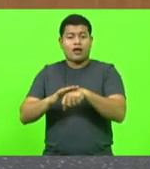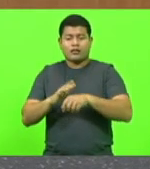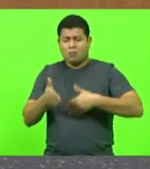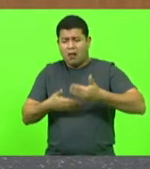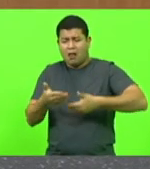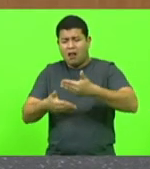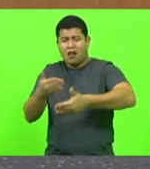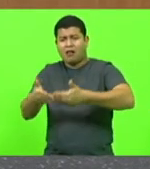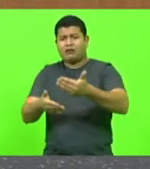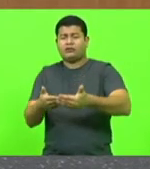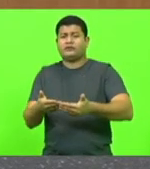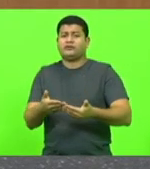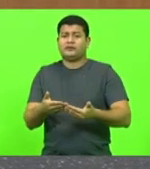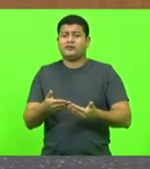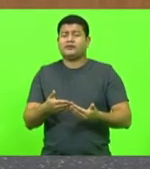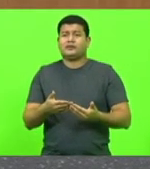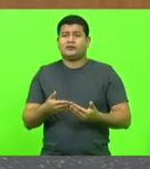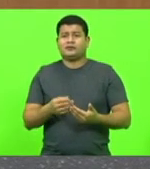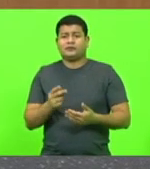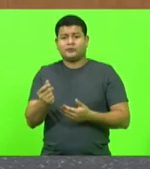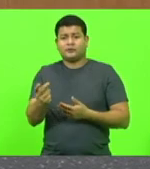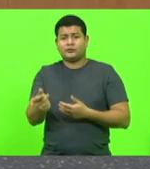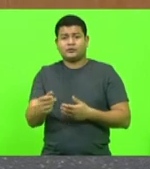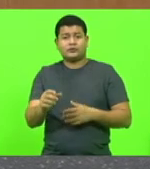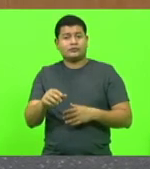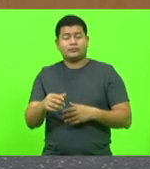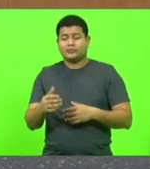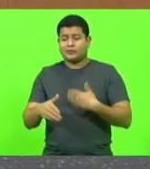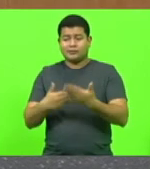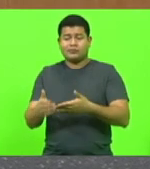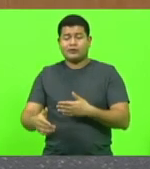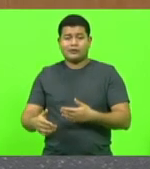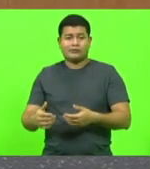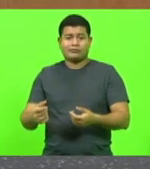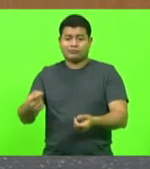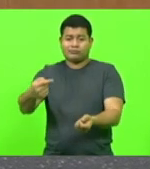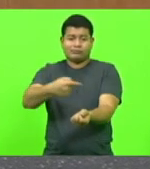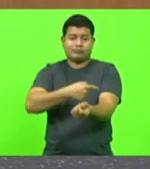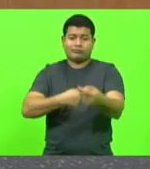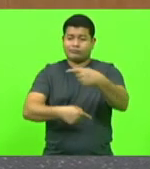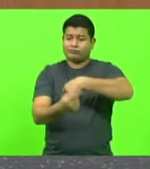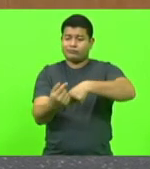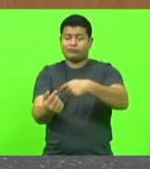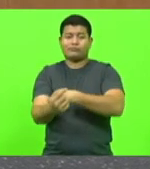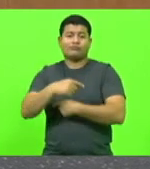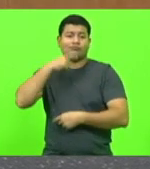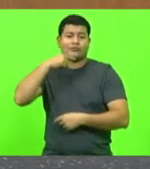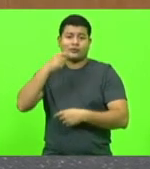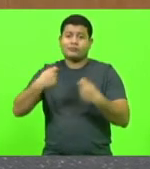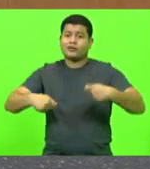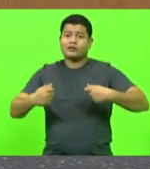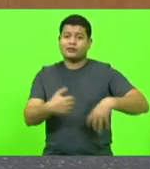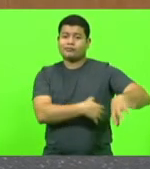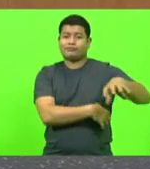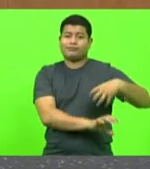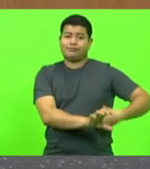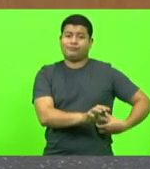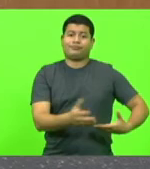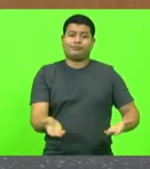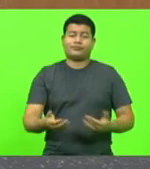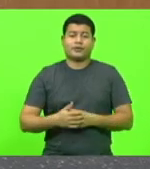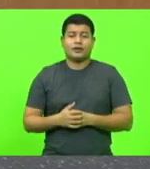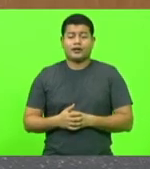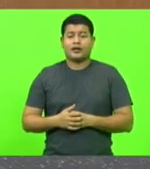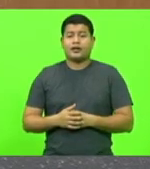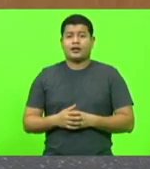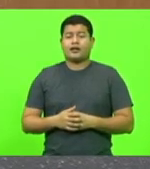só mesmo o transplante, então é um sacrifício imenso e esse projeto,